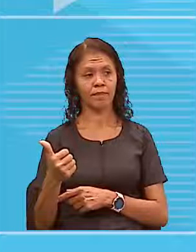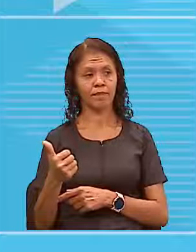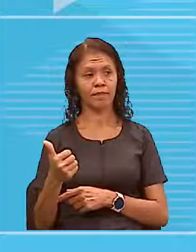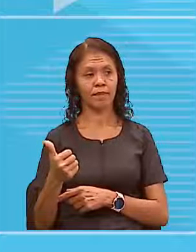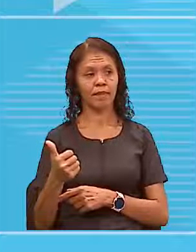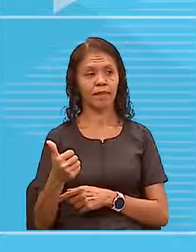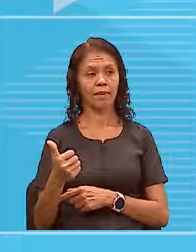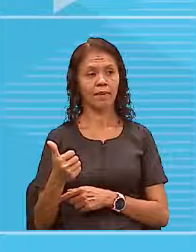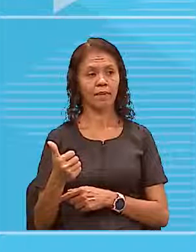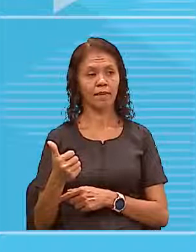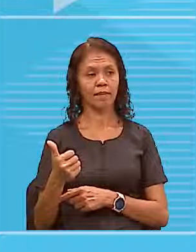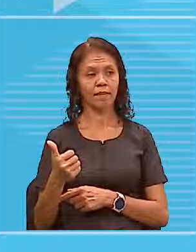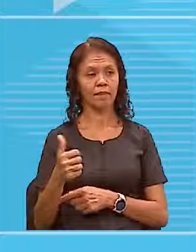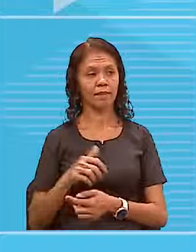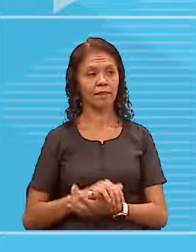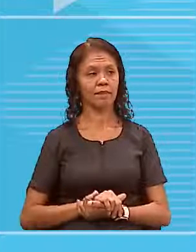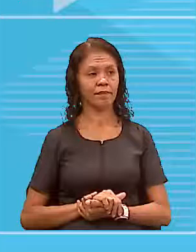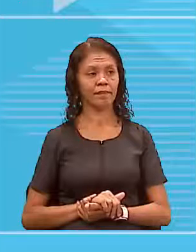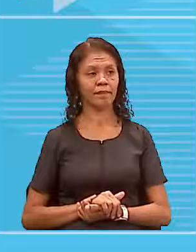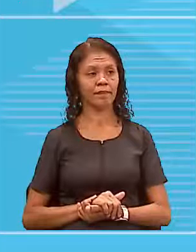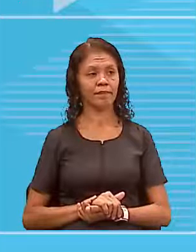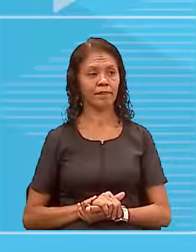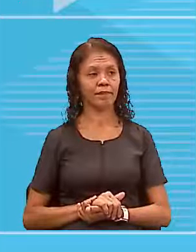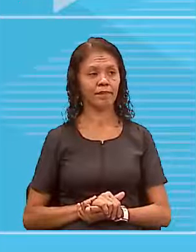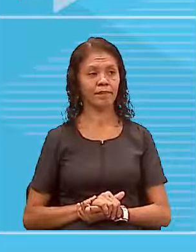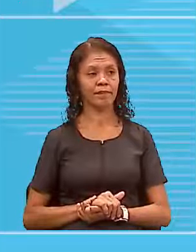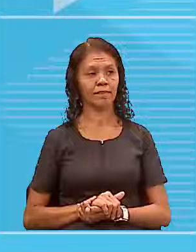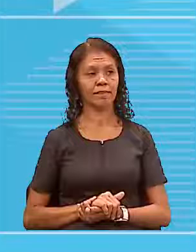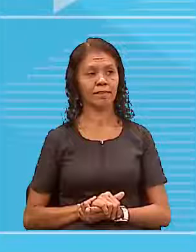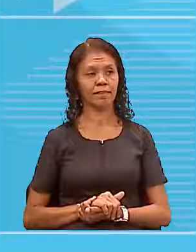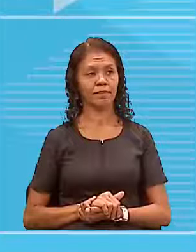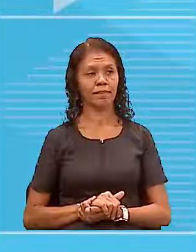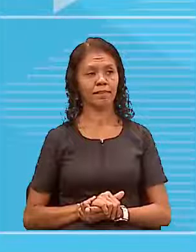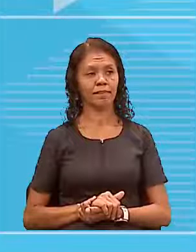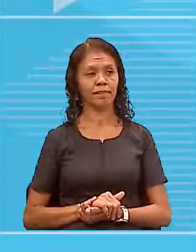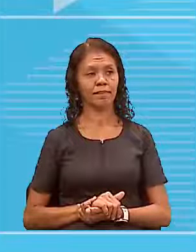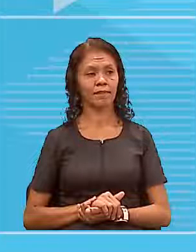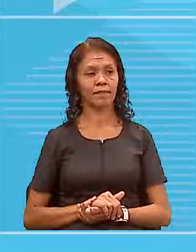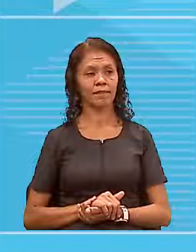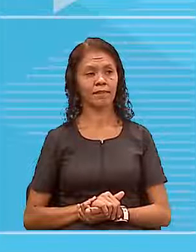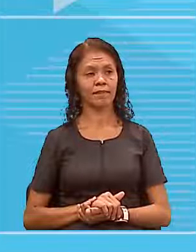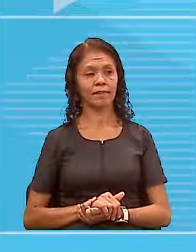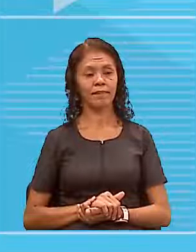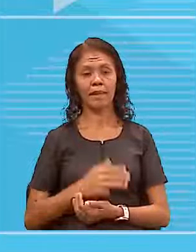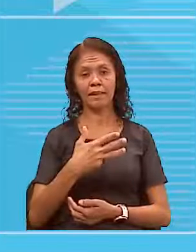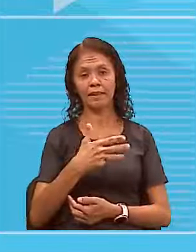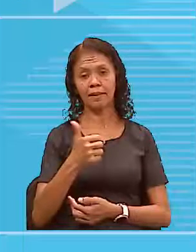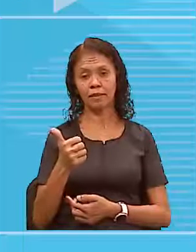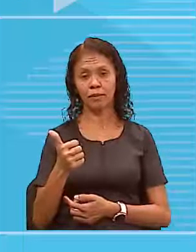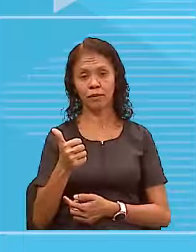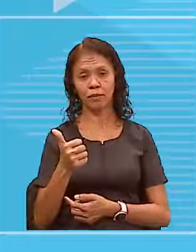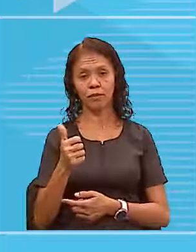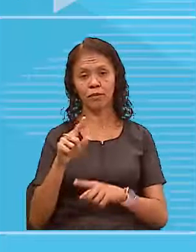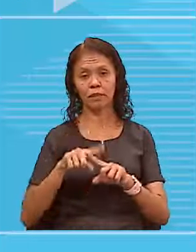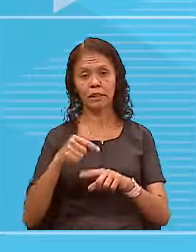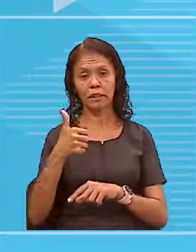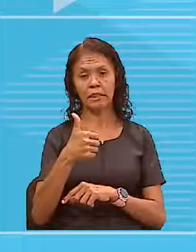0,25%. Continua, Gabriel. Continua para a gente achar a frequência absoluta. Por